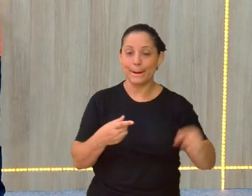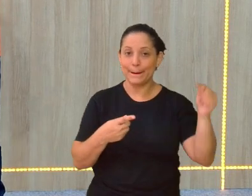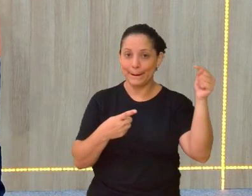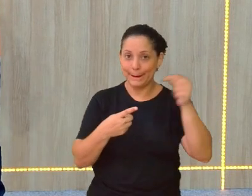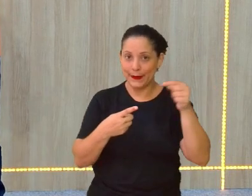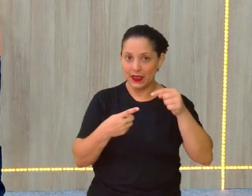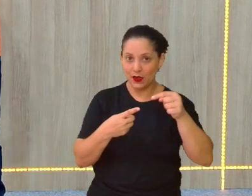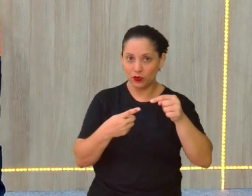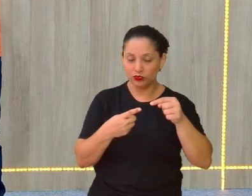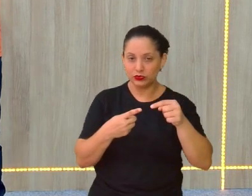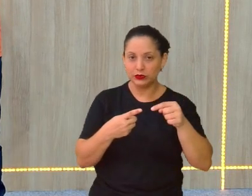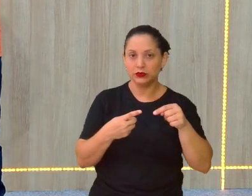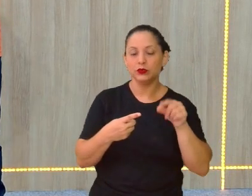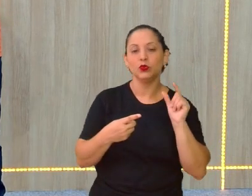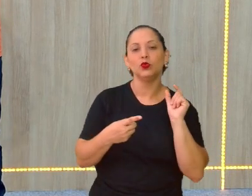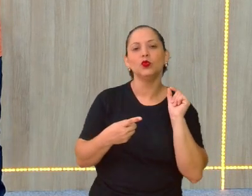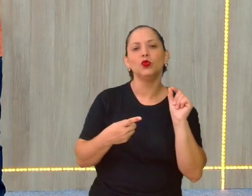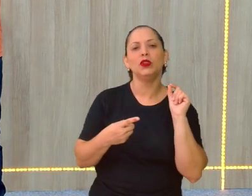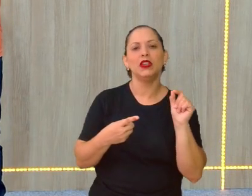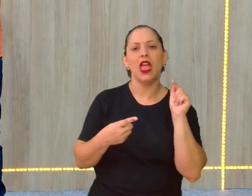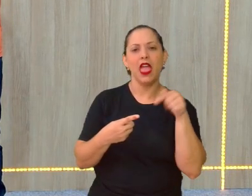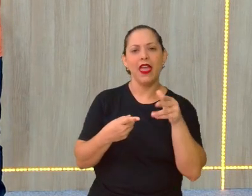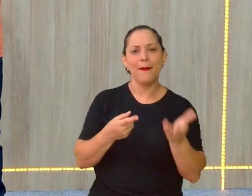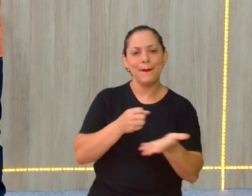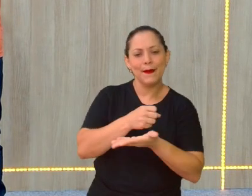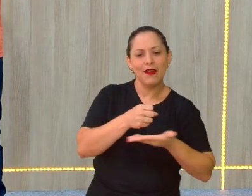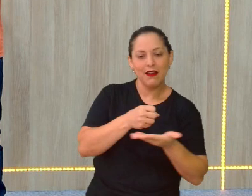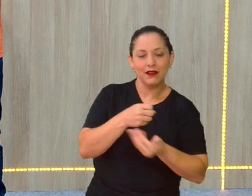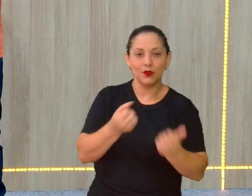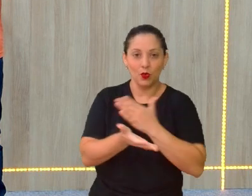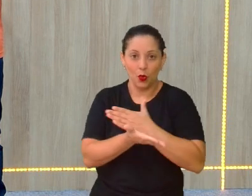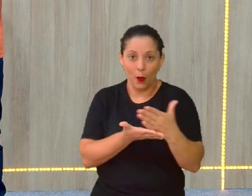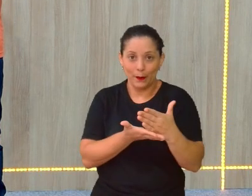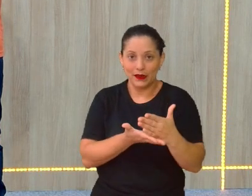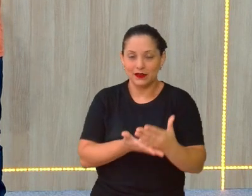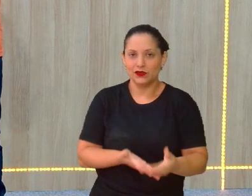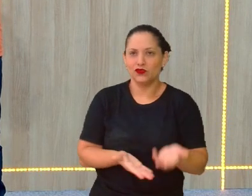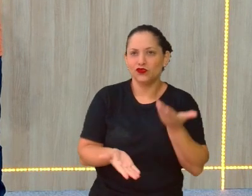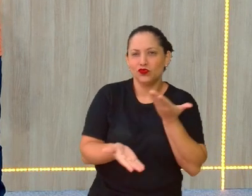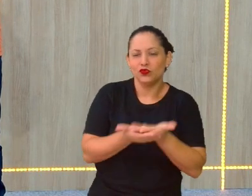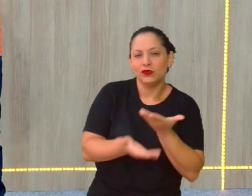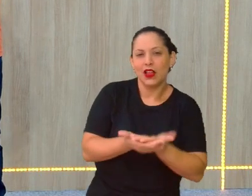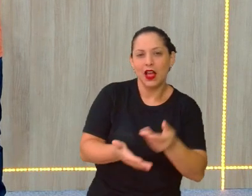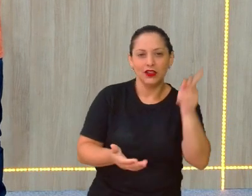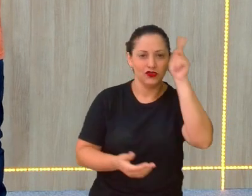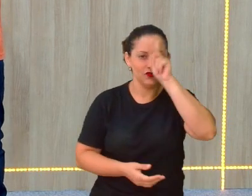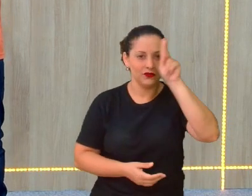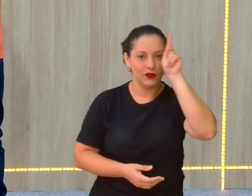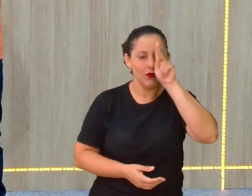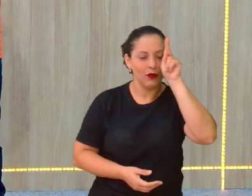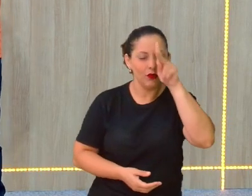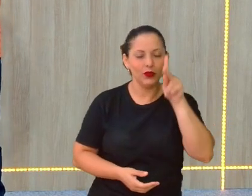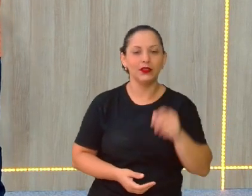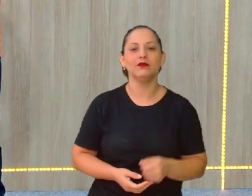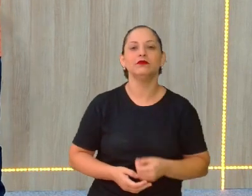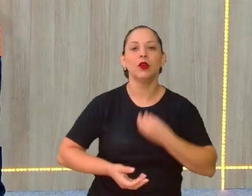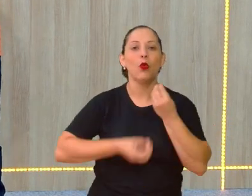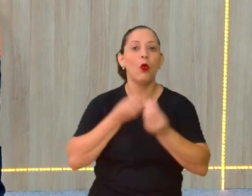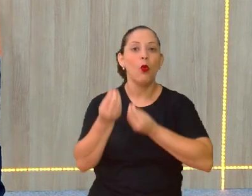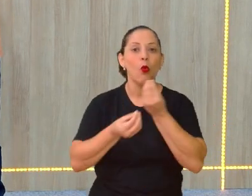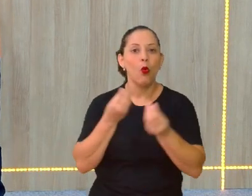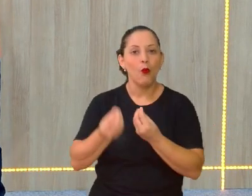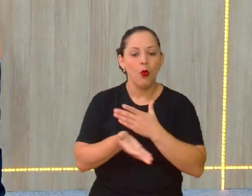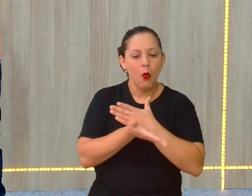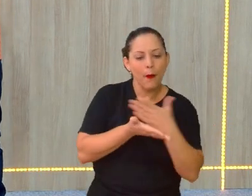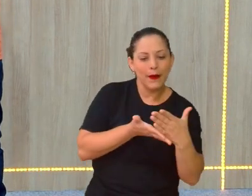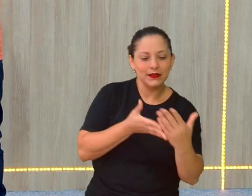que ele diz respeito, né, à introdução ao estudo da história e as origens, né, dos seres humanos,